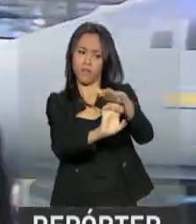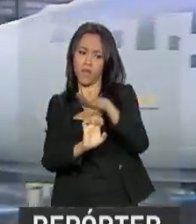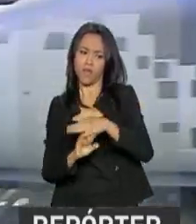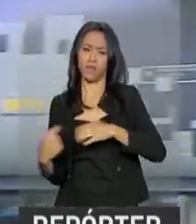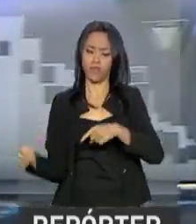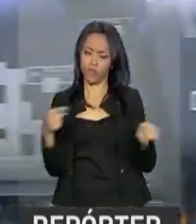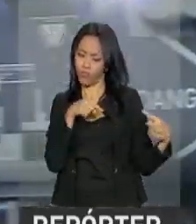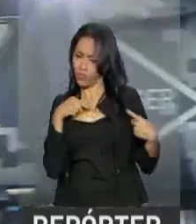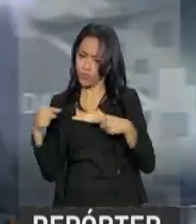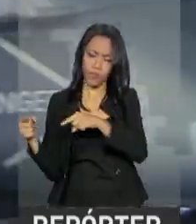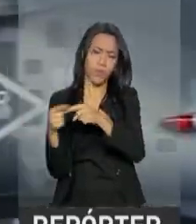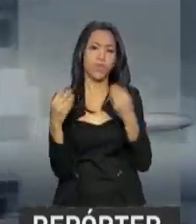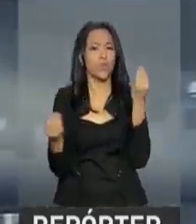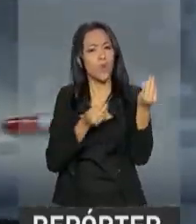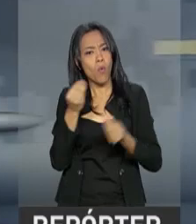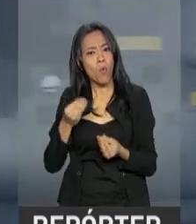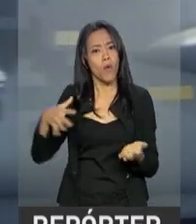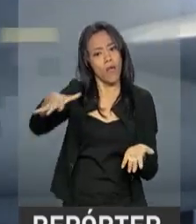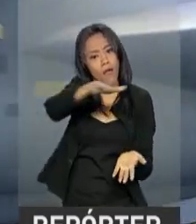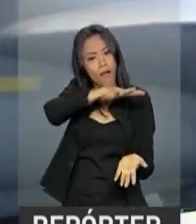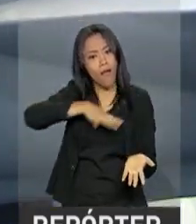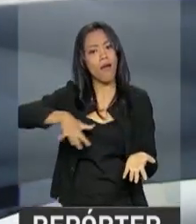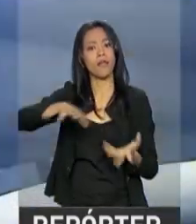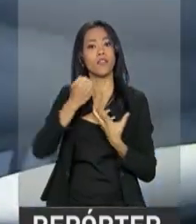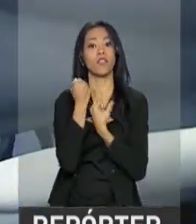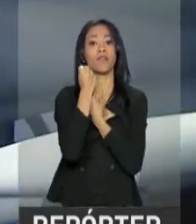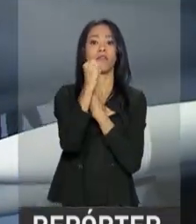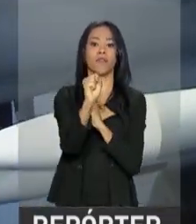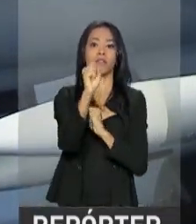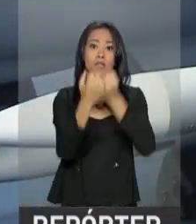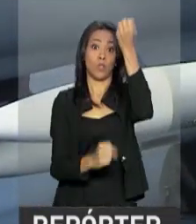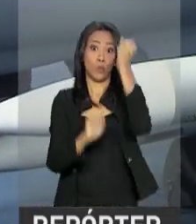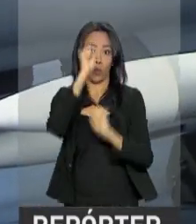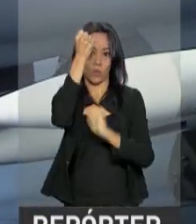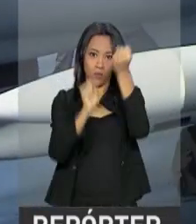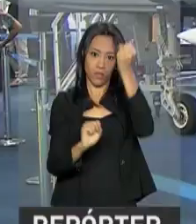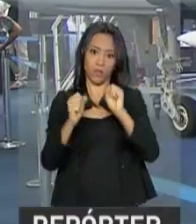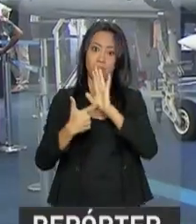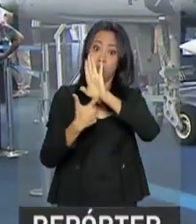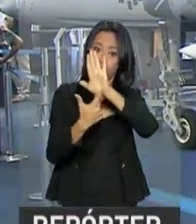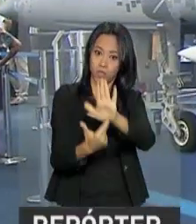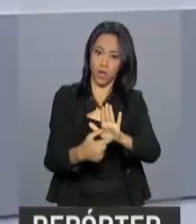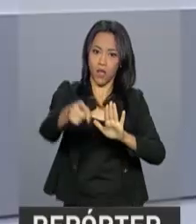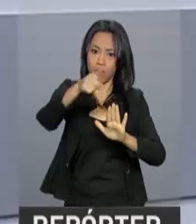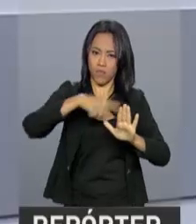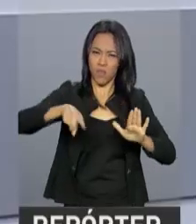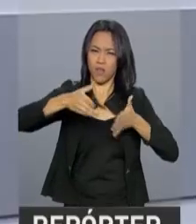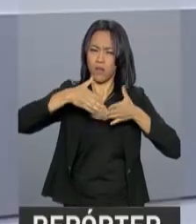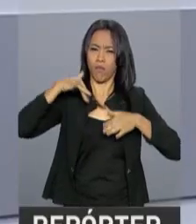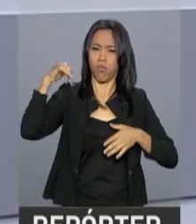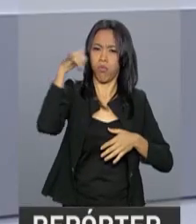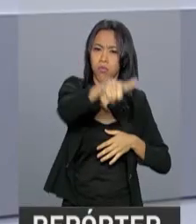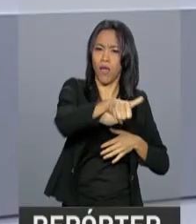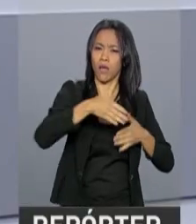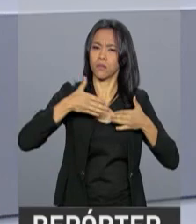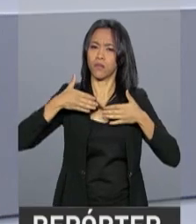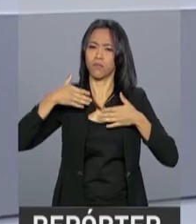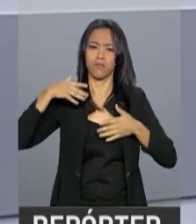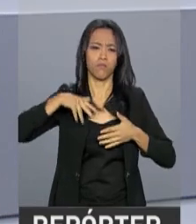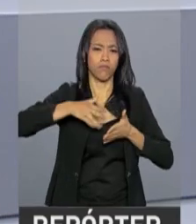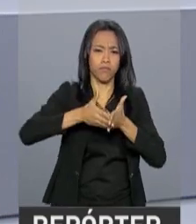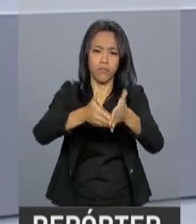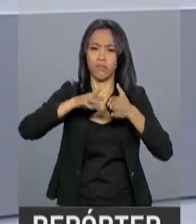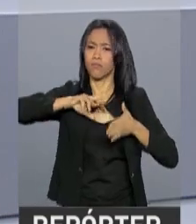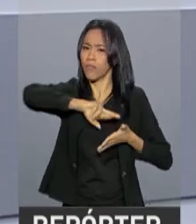e desafios da indústria de defesa além de mostrar a evolução dos equipamentos militares o ministro da defesa disse que a